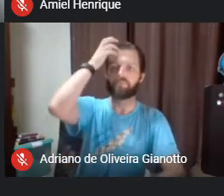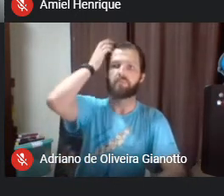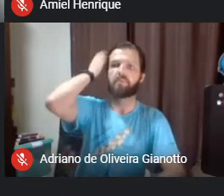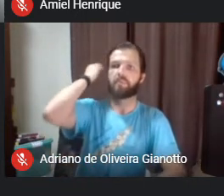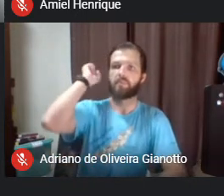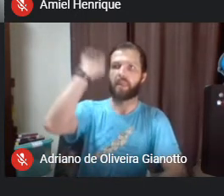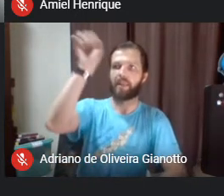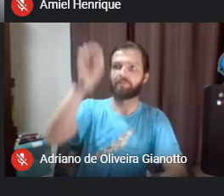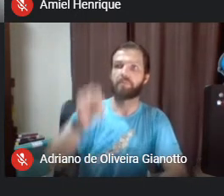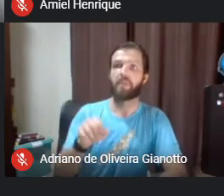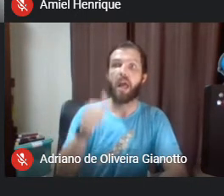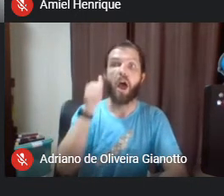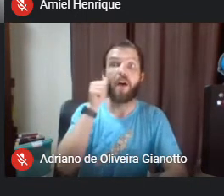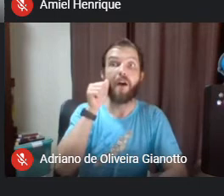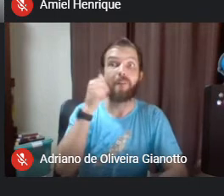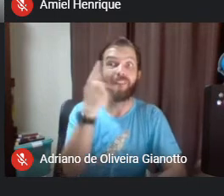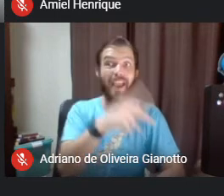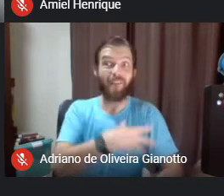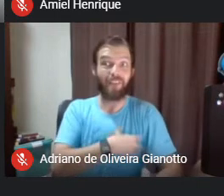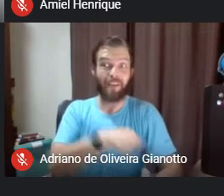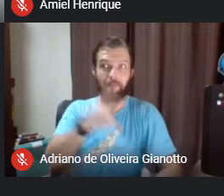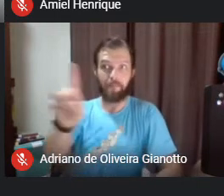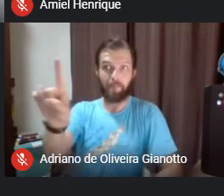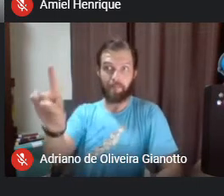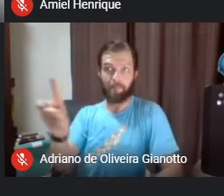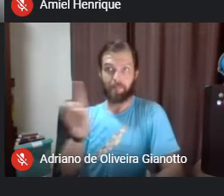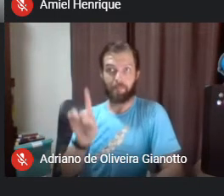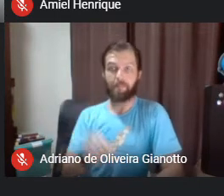família dela? E foi até a família dessa criança.